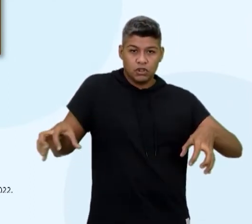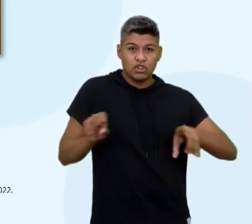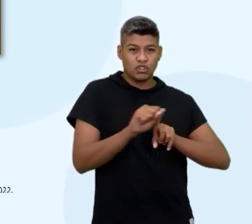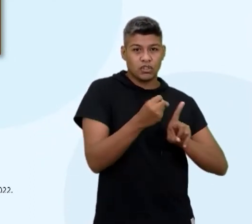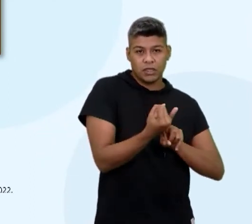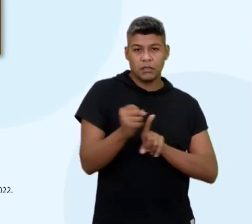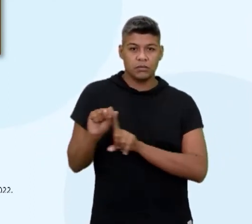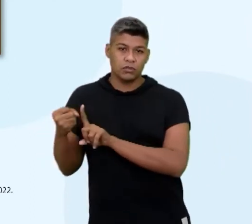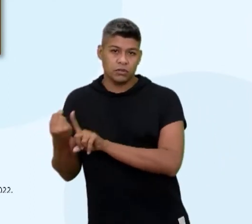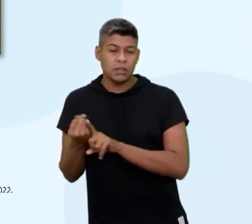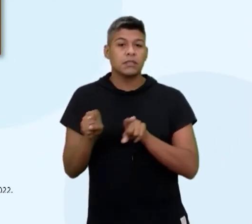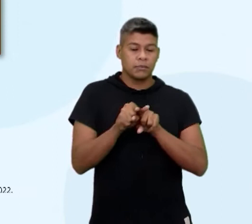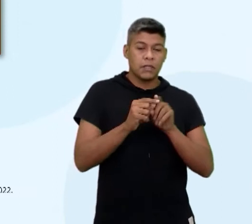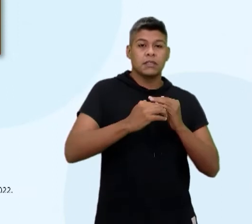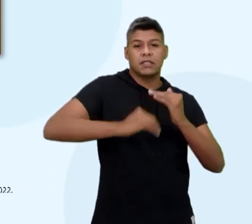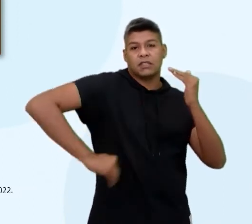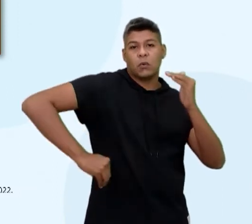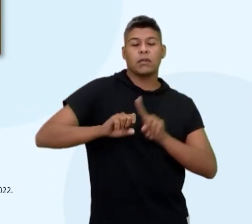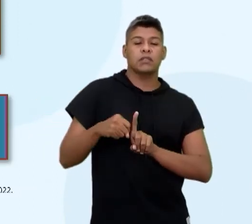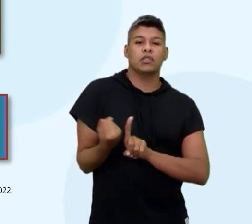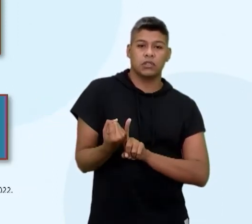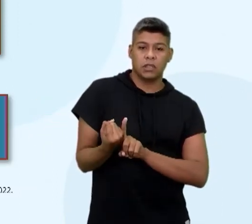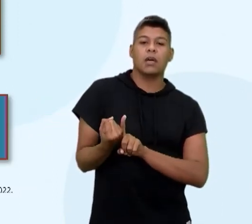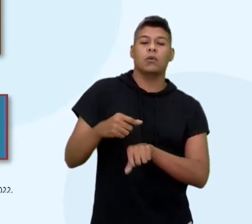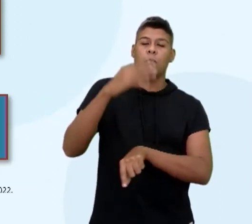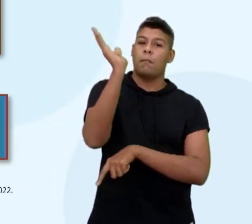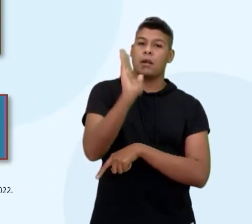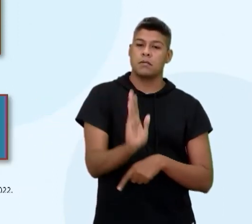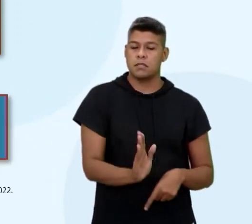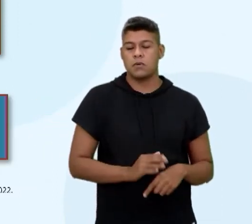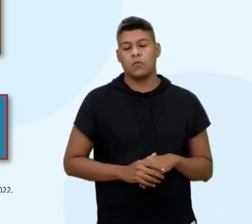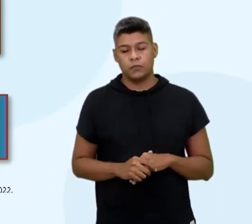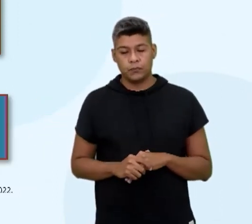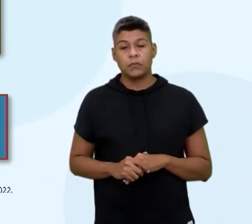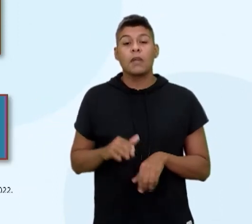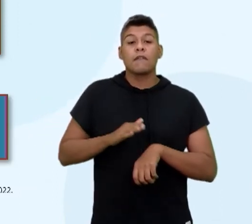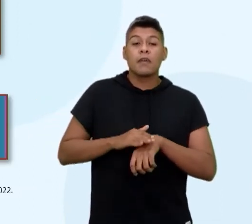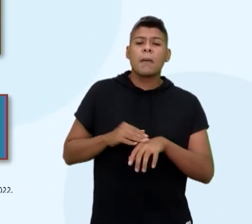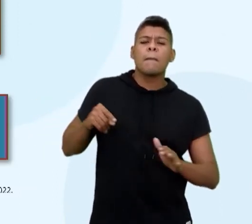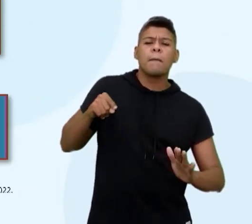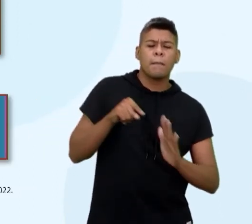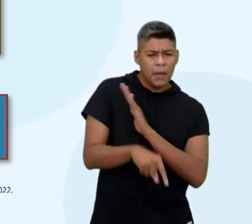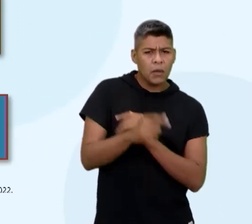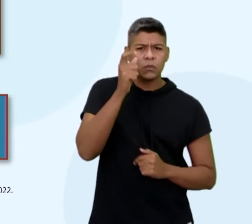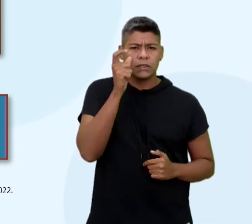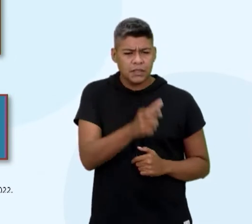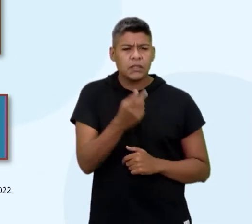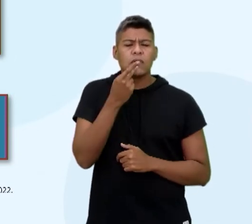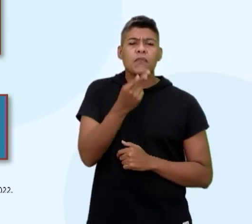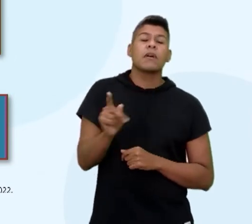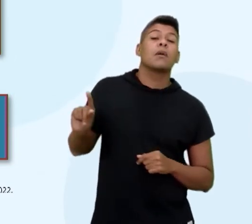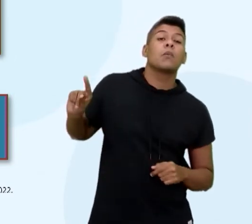sociais e a desigualdade social no Brasil. E ele fez uma pergunta que é bem interessante. Ele